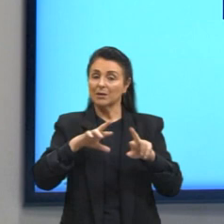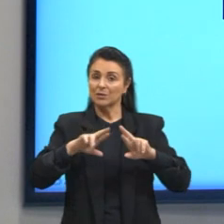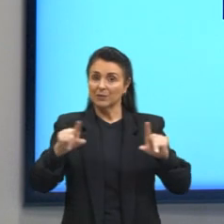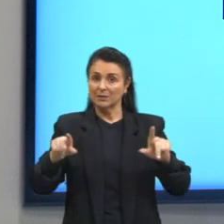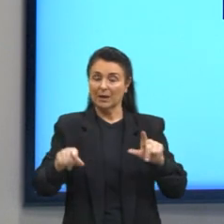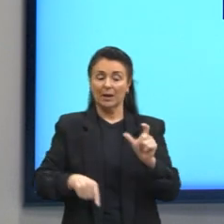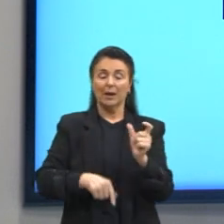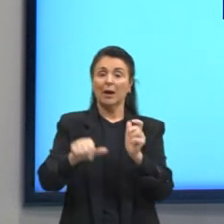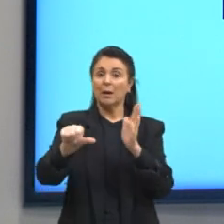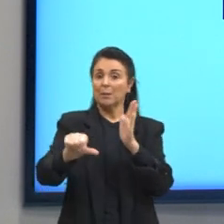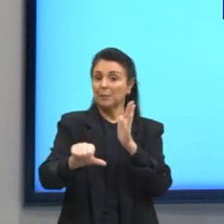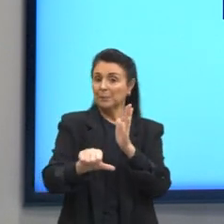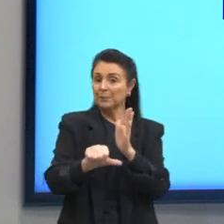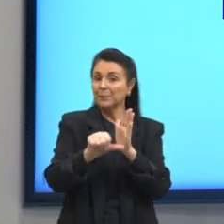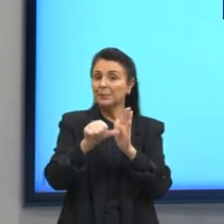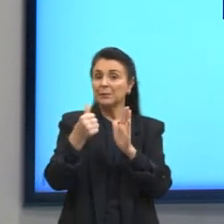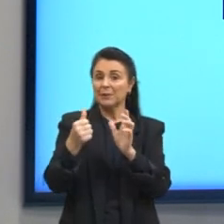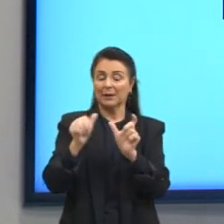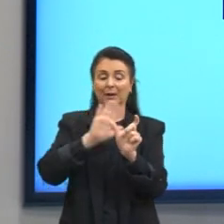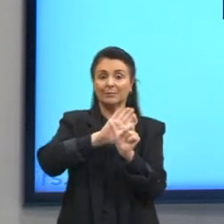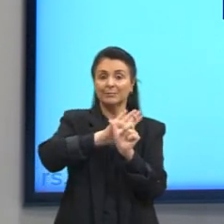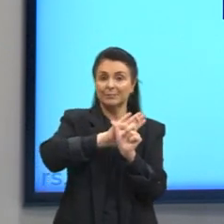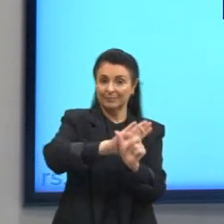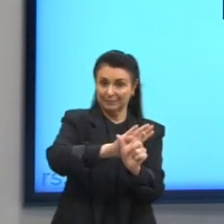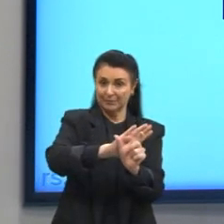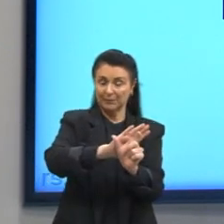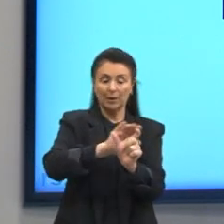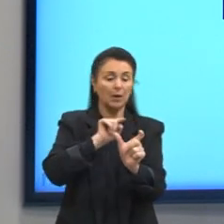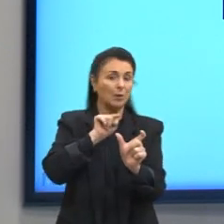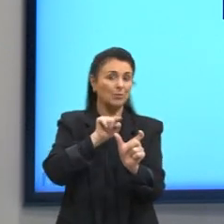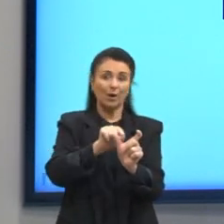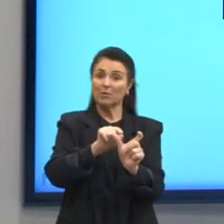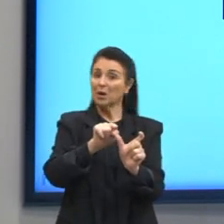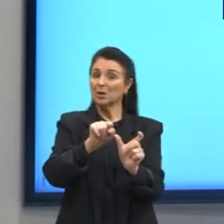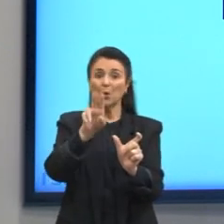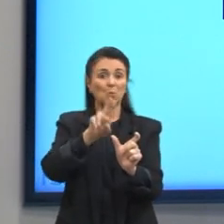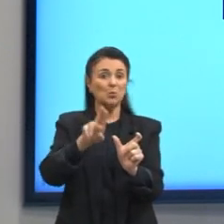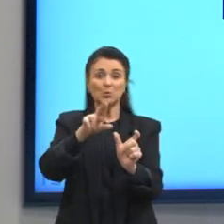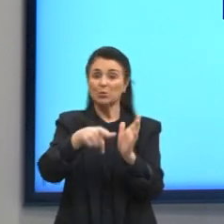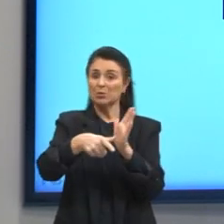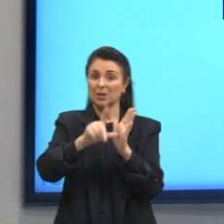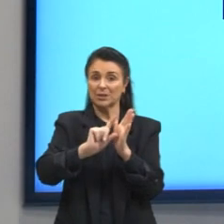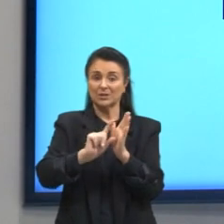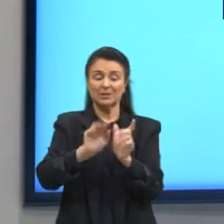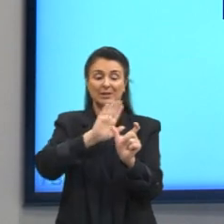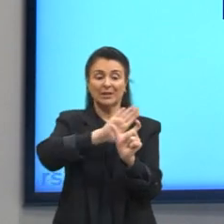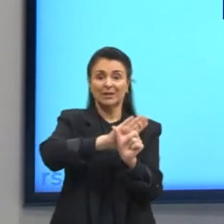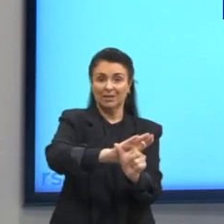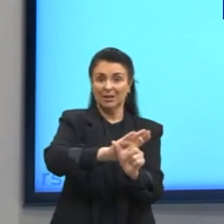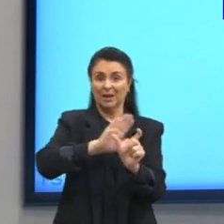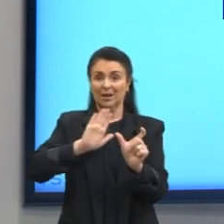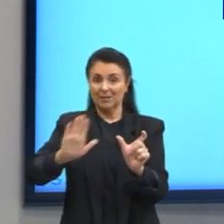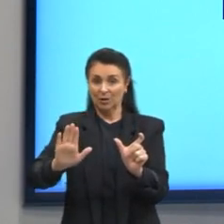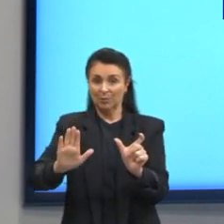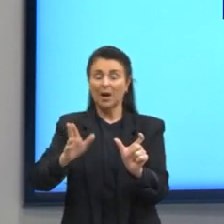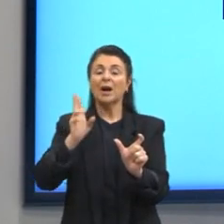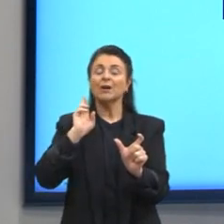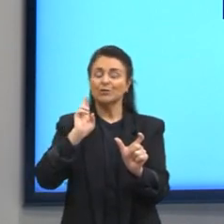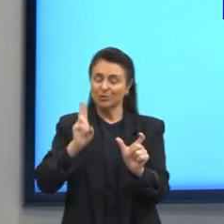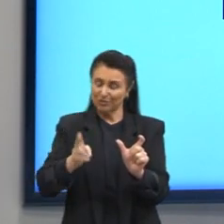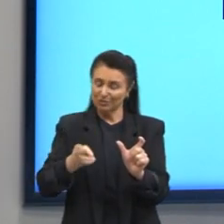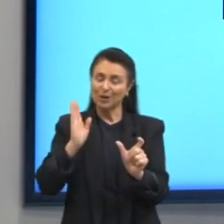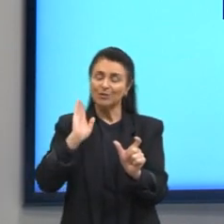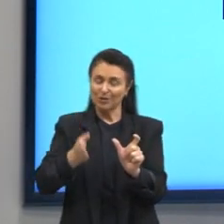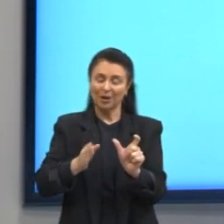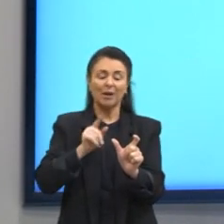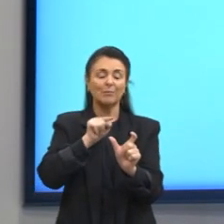uma at No primeiro caso a gente fala de termos que não foram citados e no segundo a gente fala de termos que já